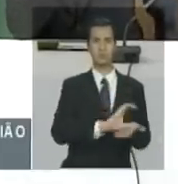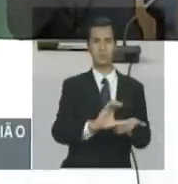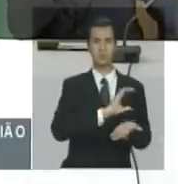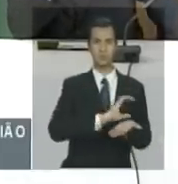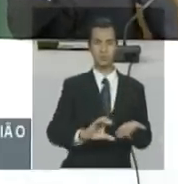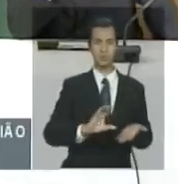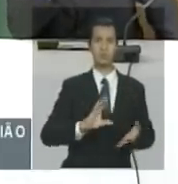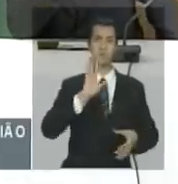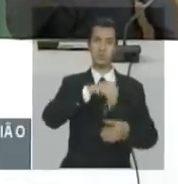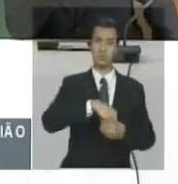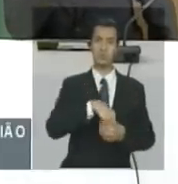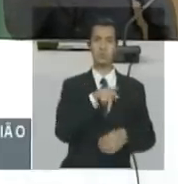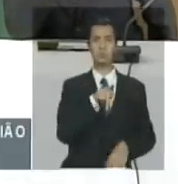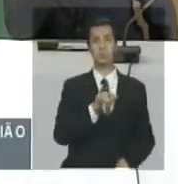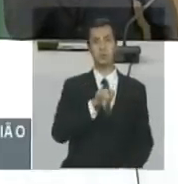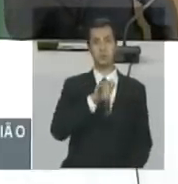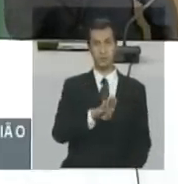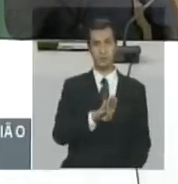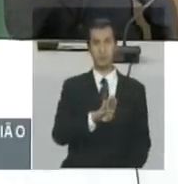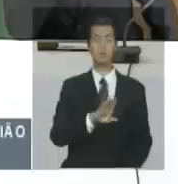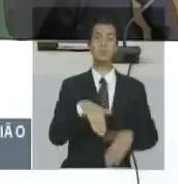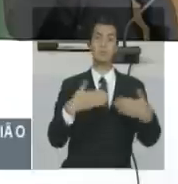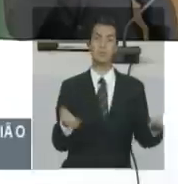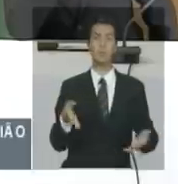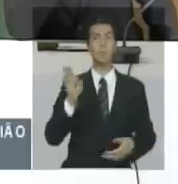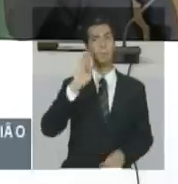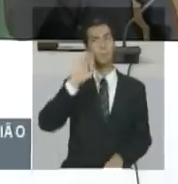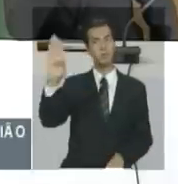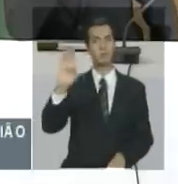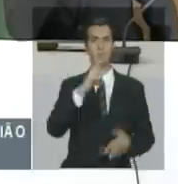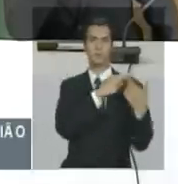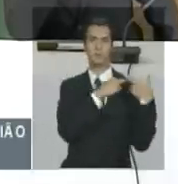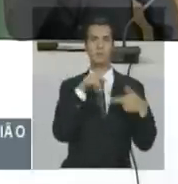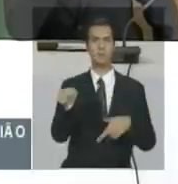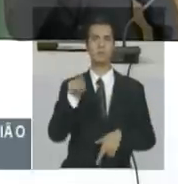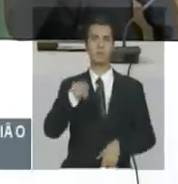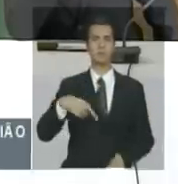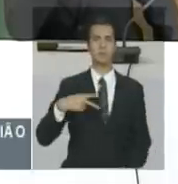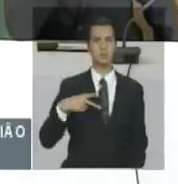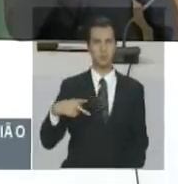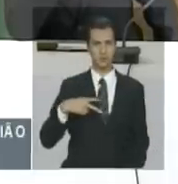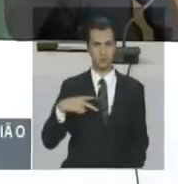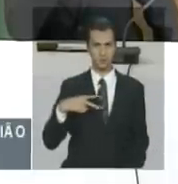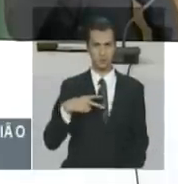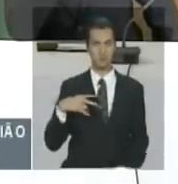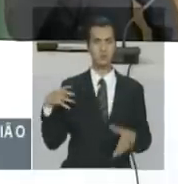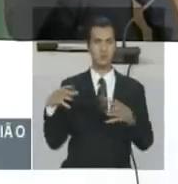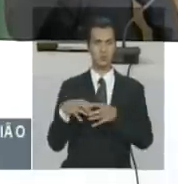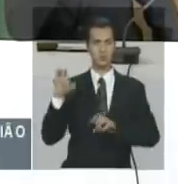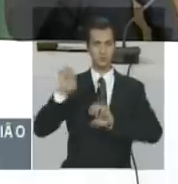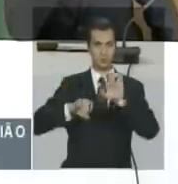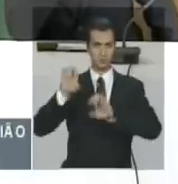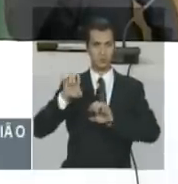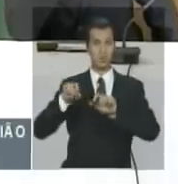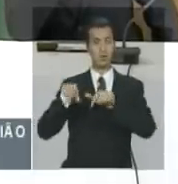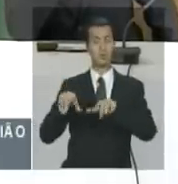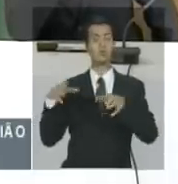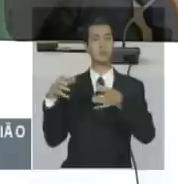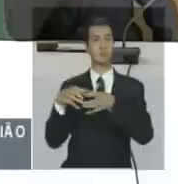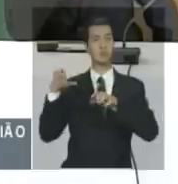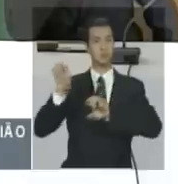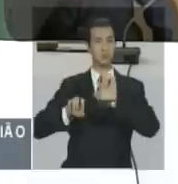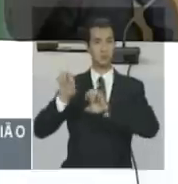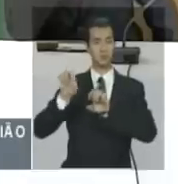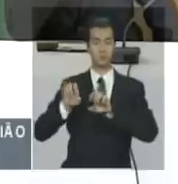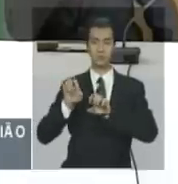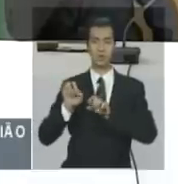sob o PIB. Portanto, a maior responsabilidade é do setor privado. E os empresários, eles declararam,